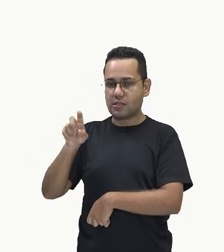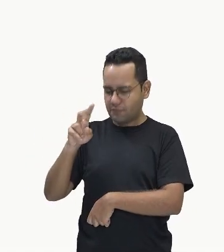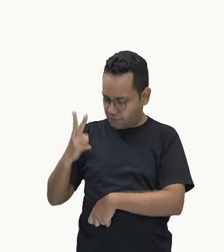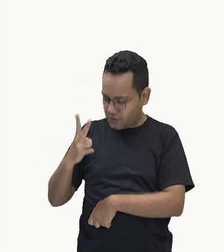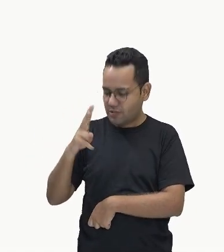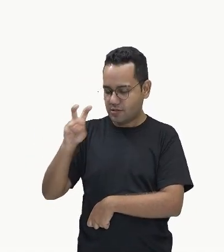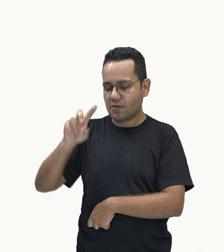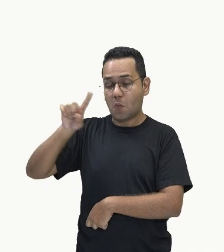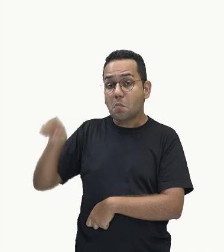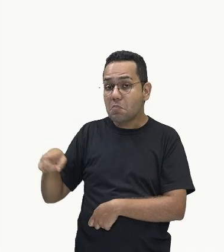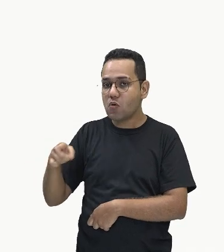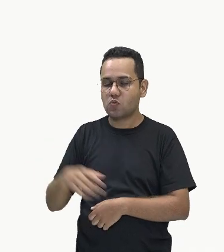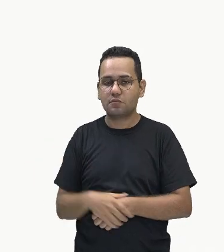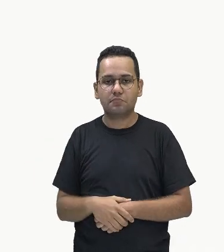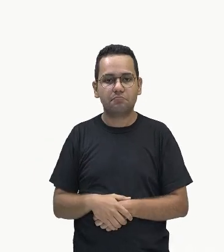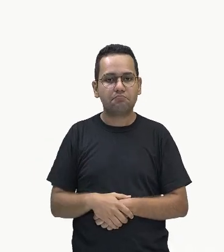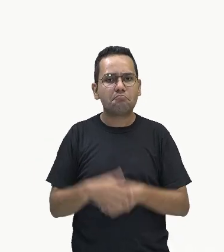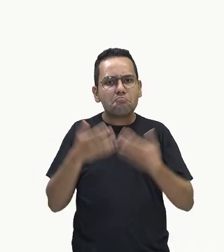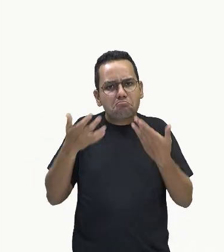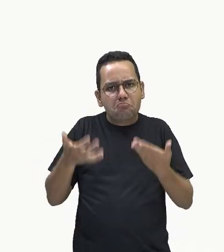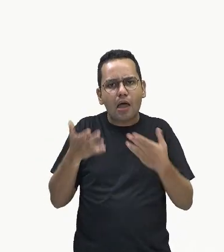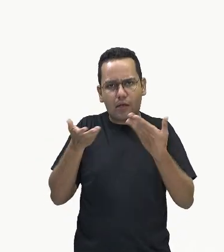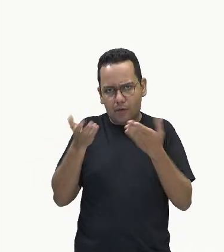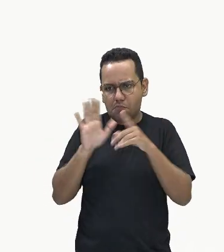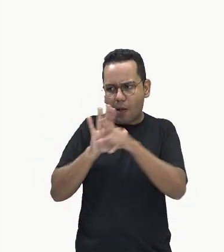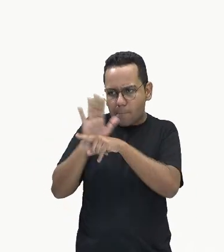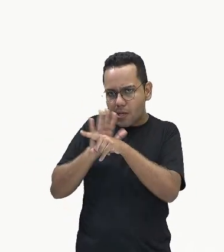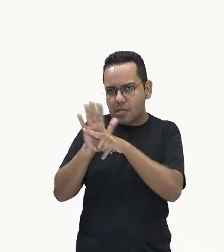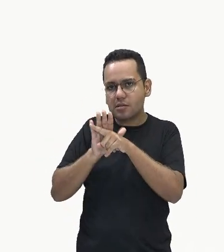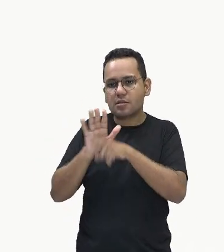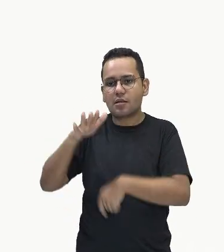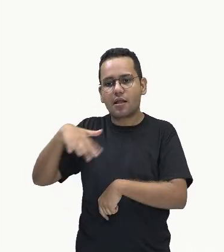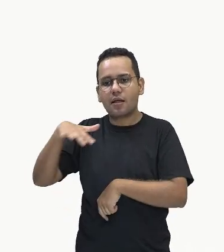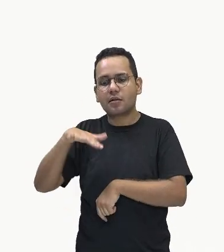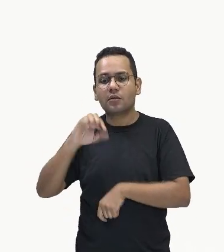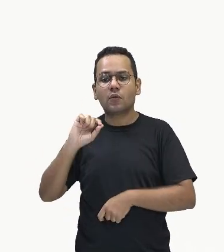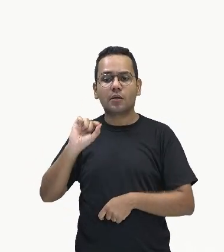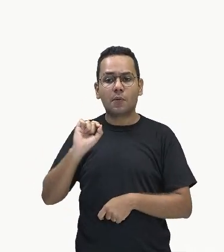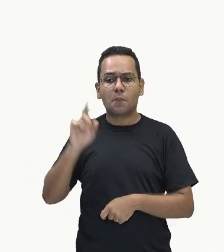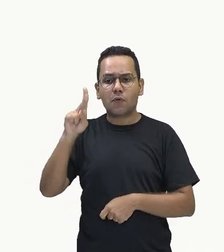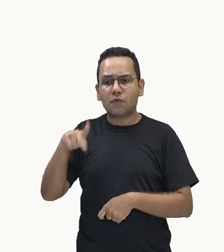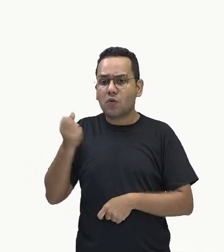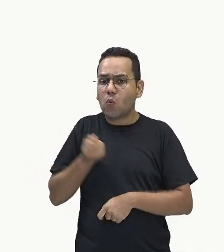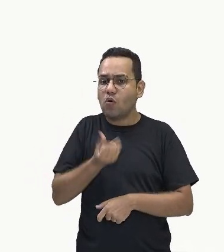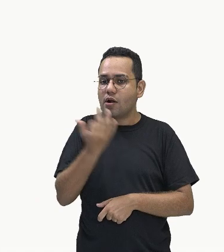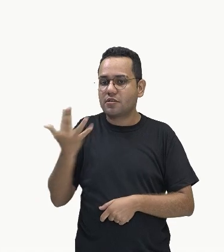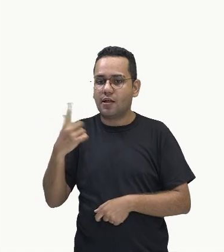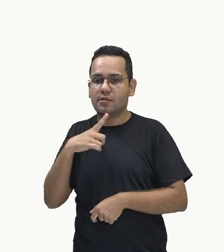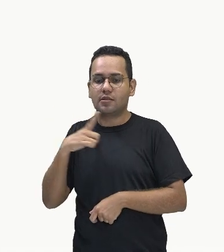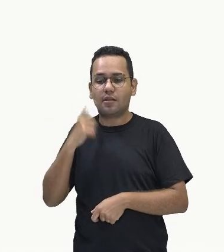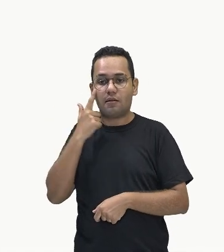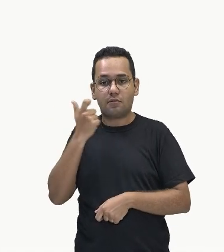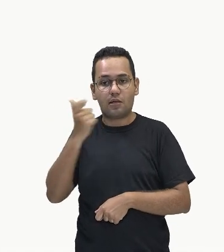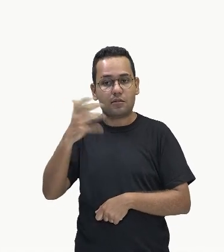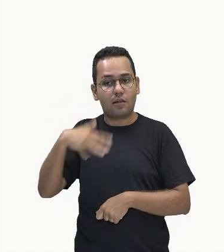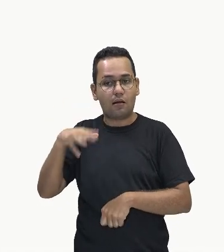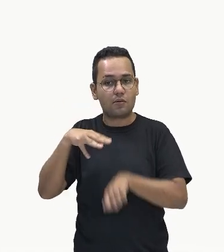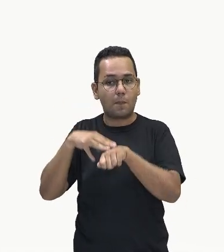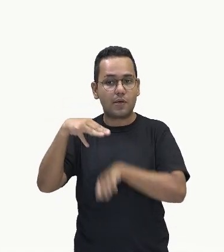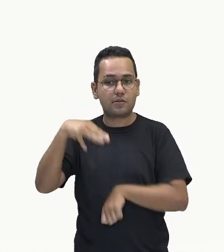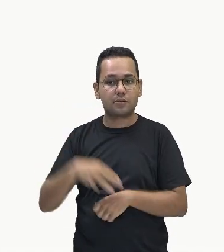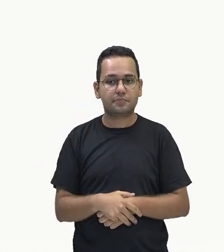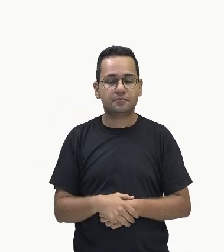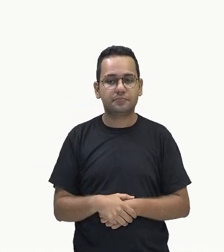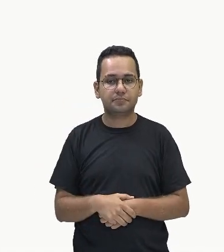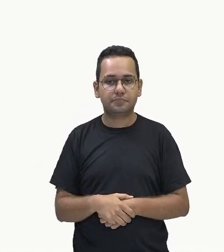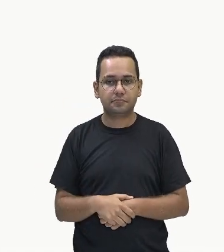fazendo uma pesquisa para saber quantos professores têm o interesse em fazer um mestrado. Tá bom? Eu